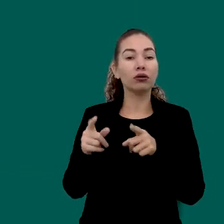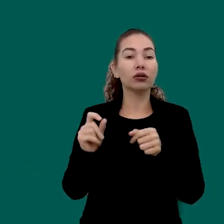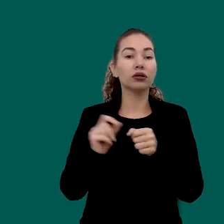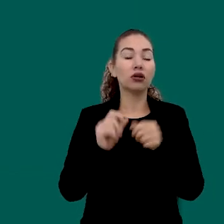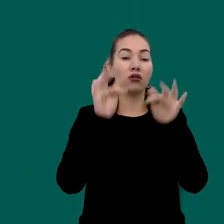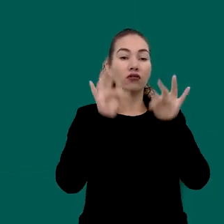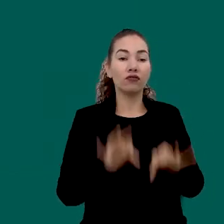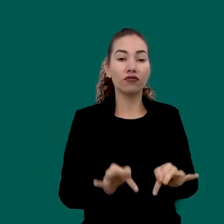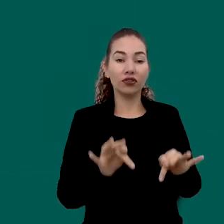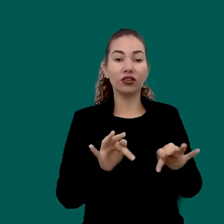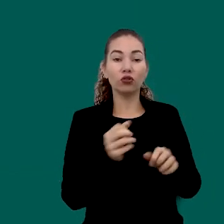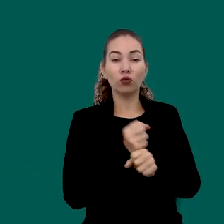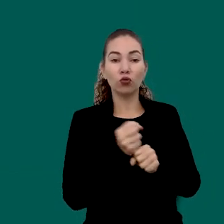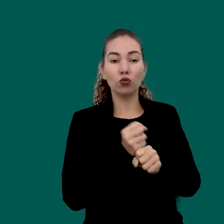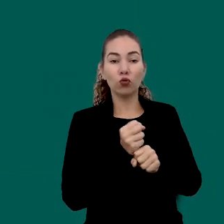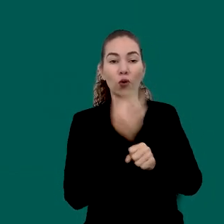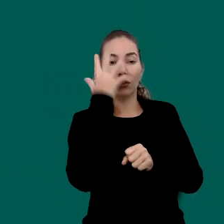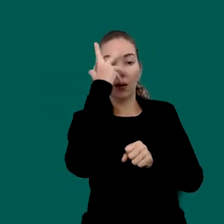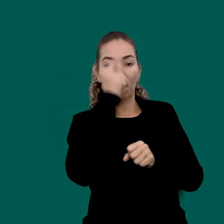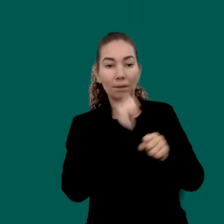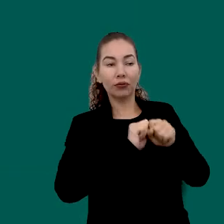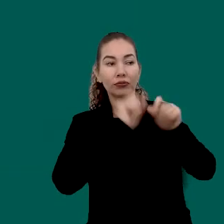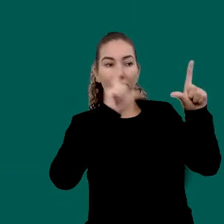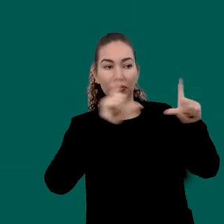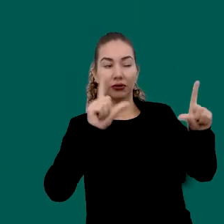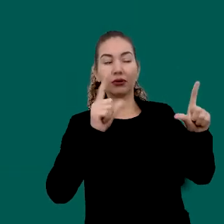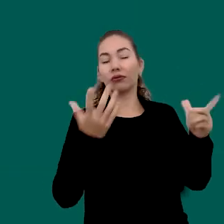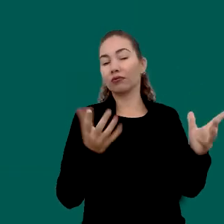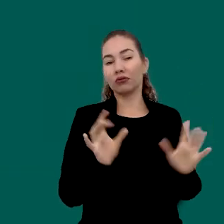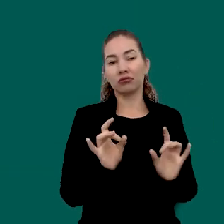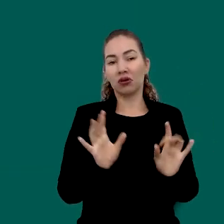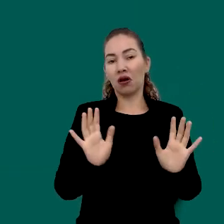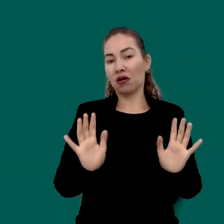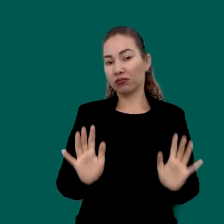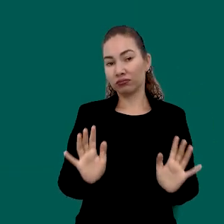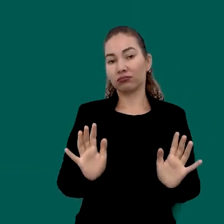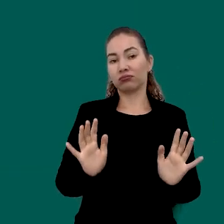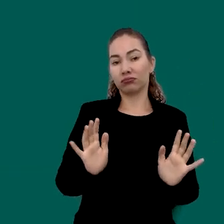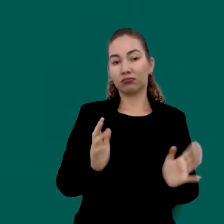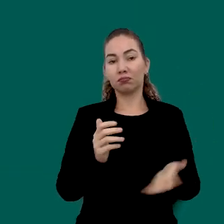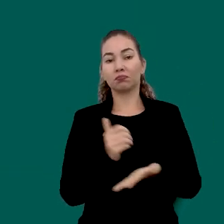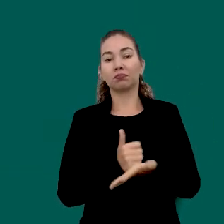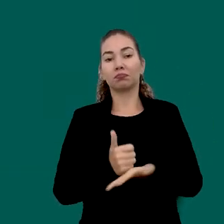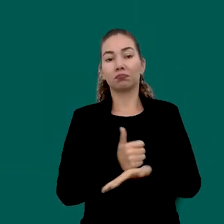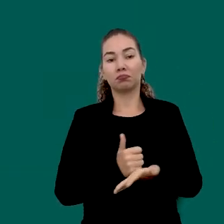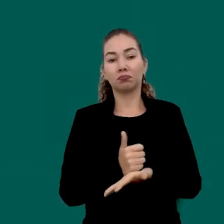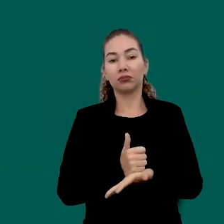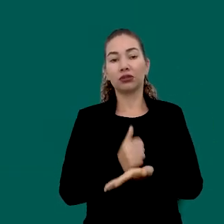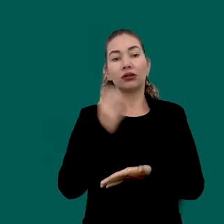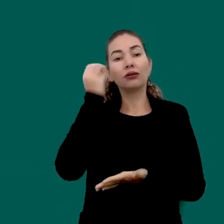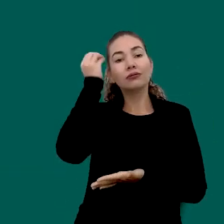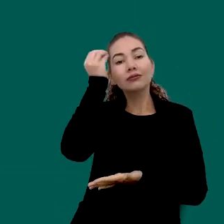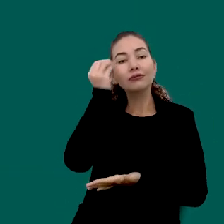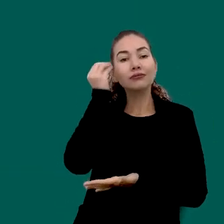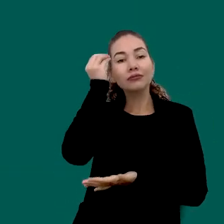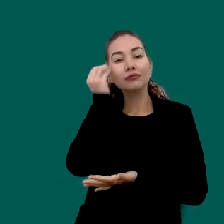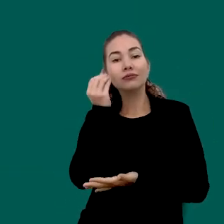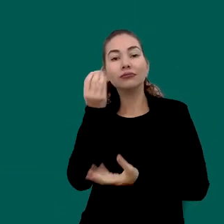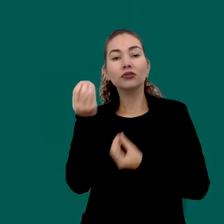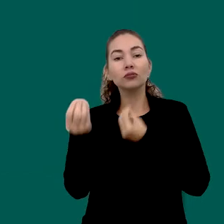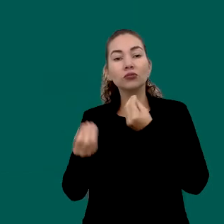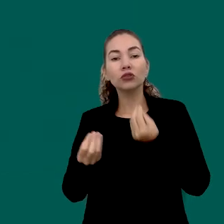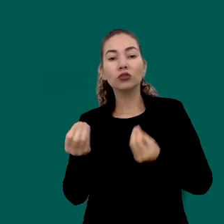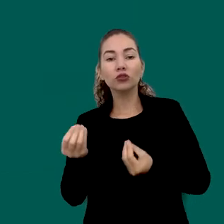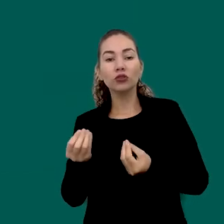alguma coisa de rádio, comercial bonito de final de ano e um monolito parado naquele lugar, né? Baseado, talvez,